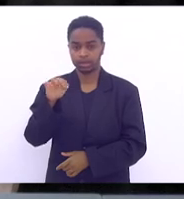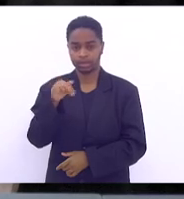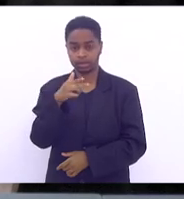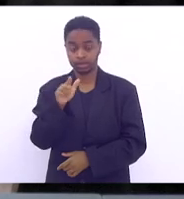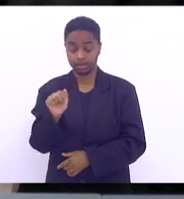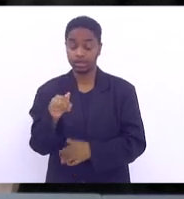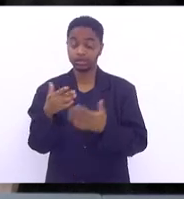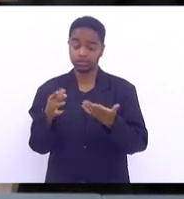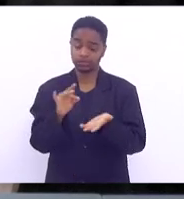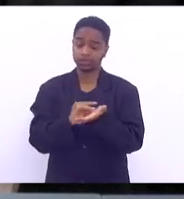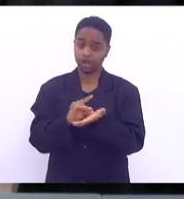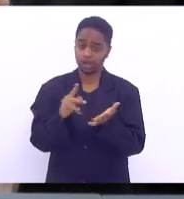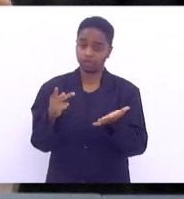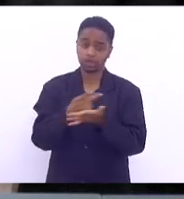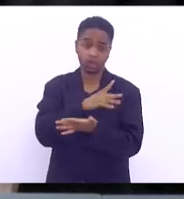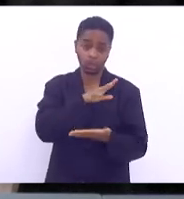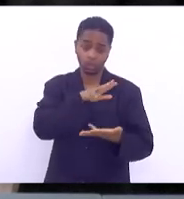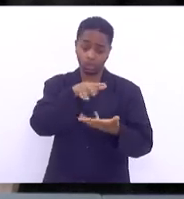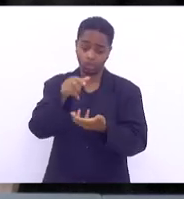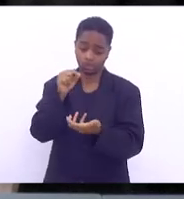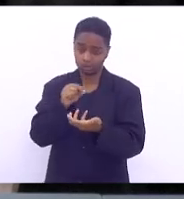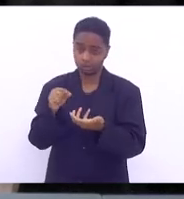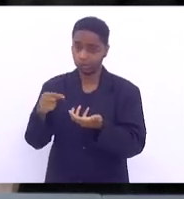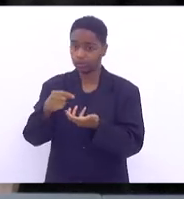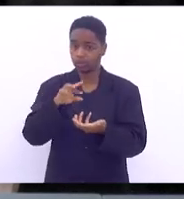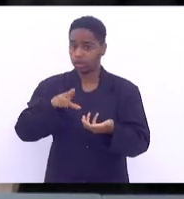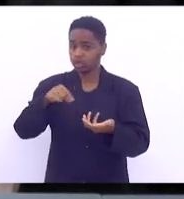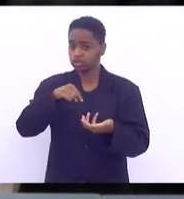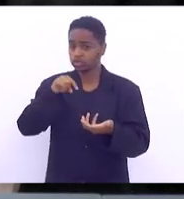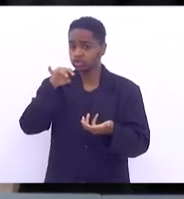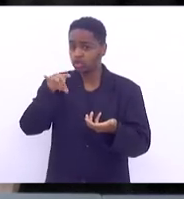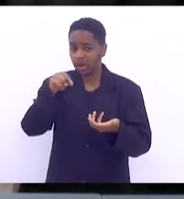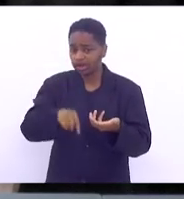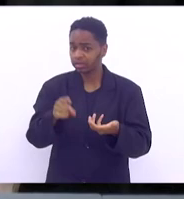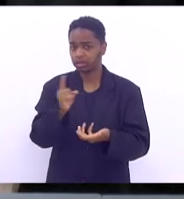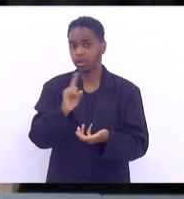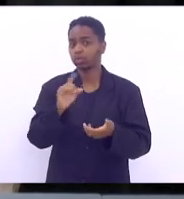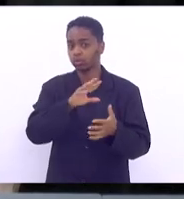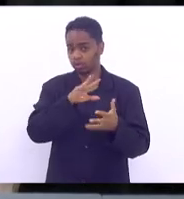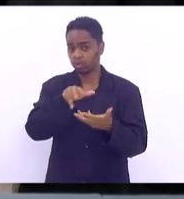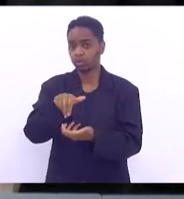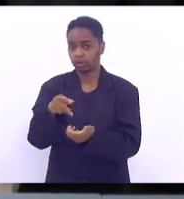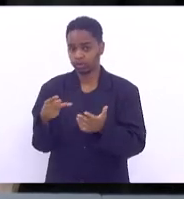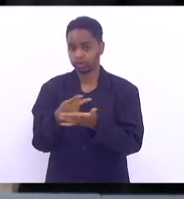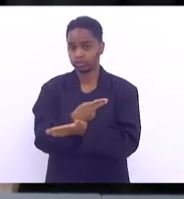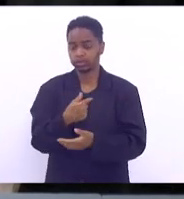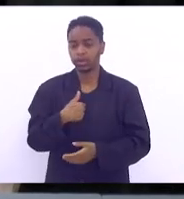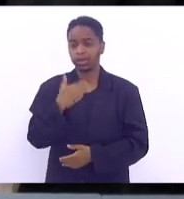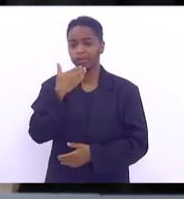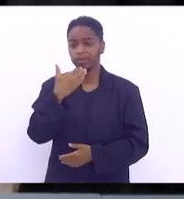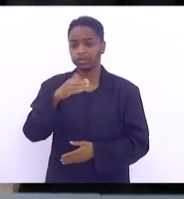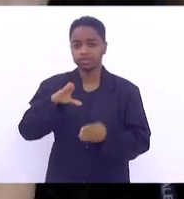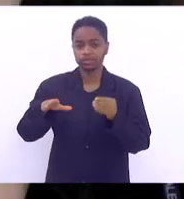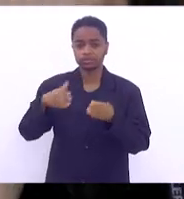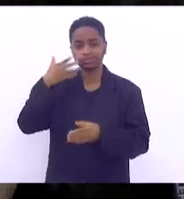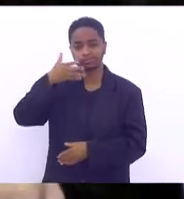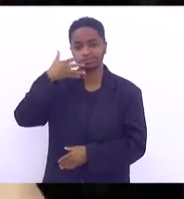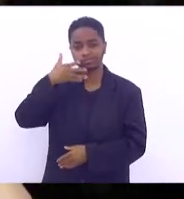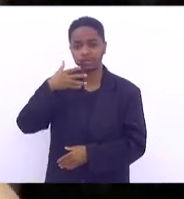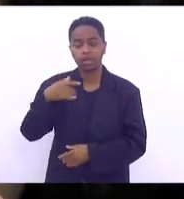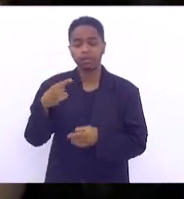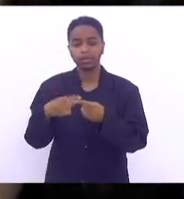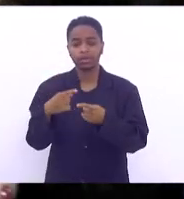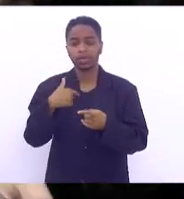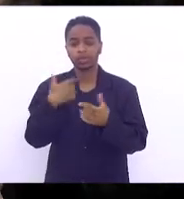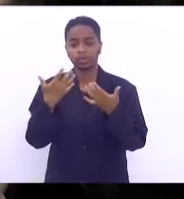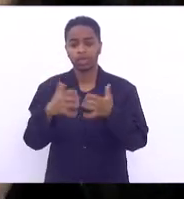mal mundial, para não achar excelência... que é só um mal nosso, não, isso é um mal mundial. Eu vou pedir uma parte para não desdizer o